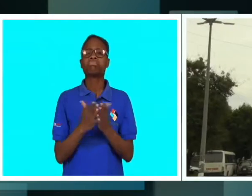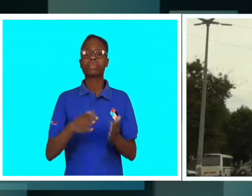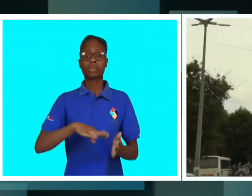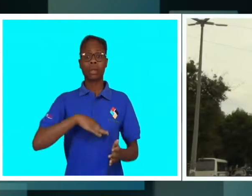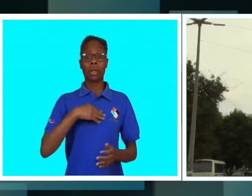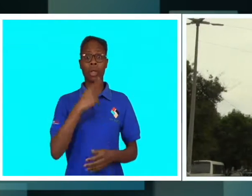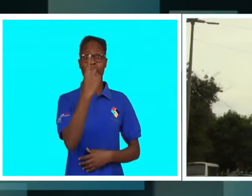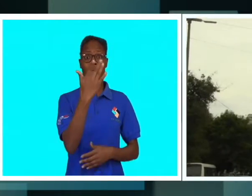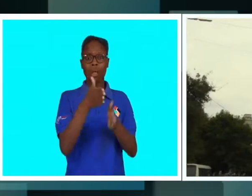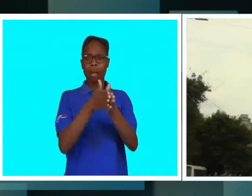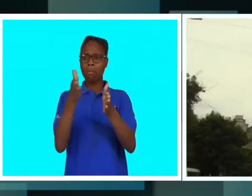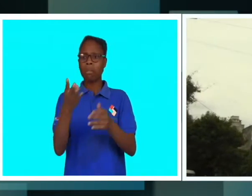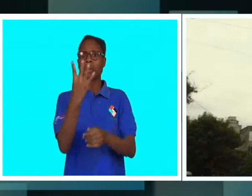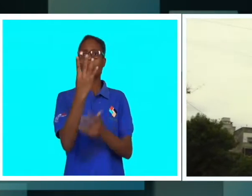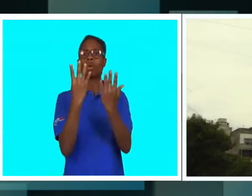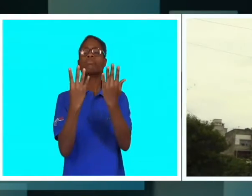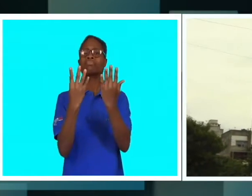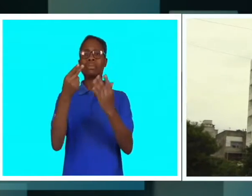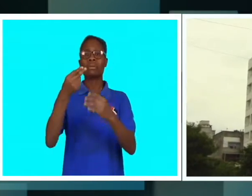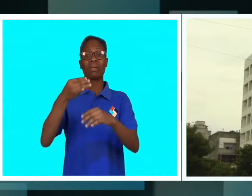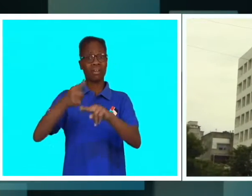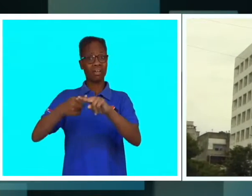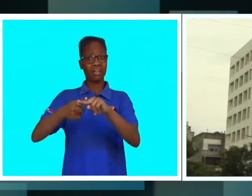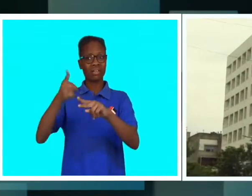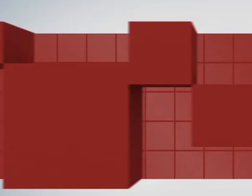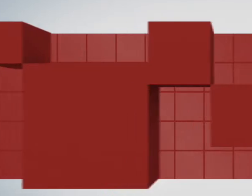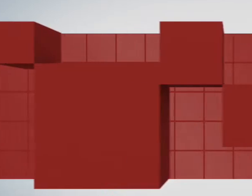49 anos, vivem com o HIV.